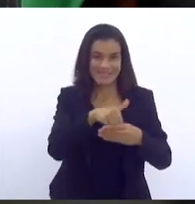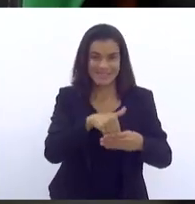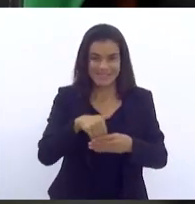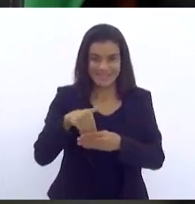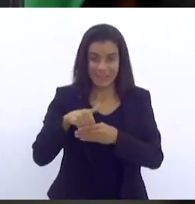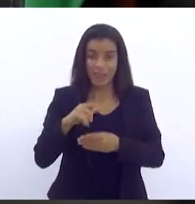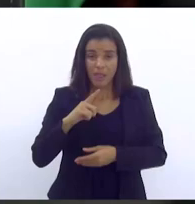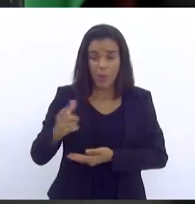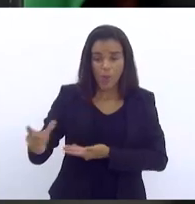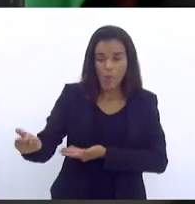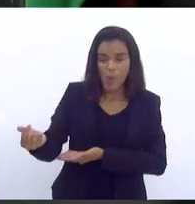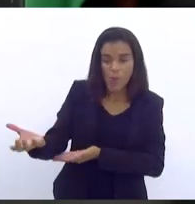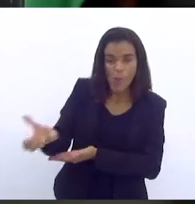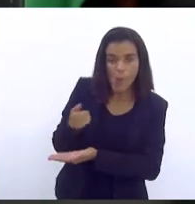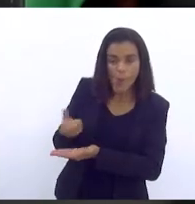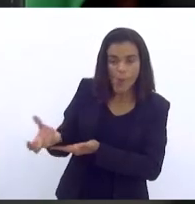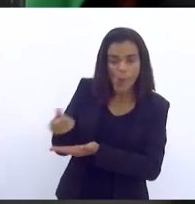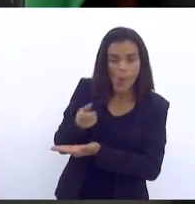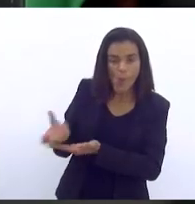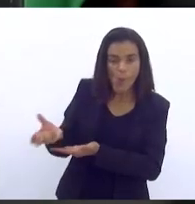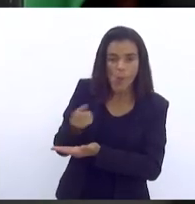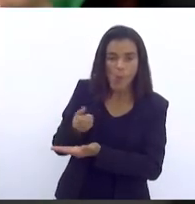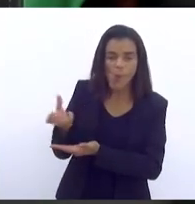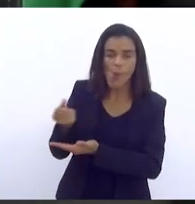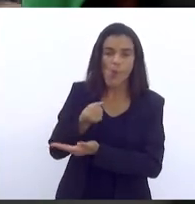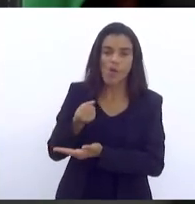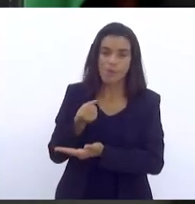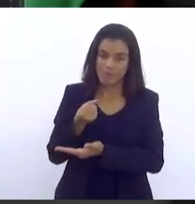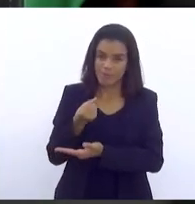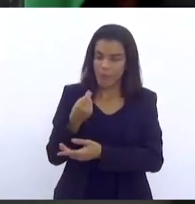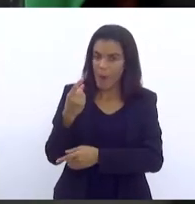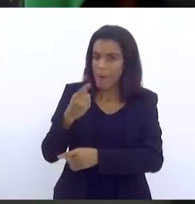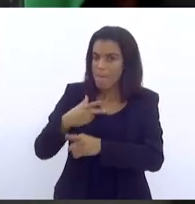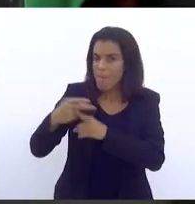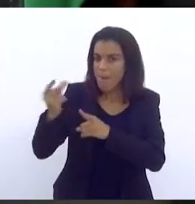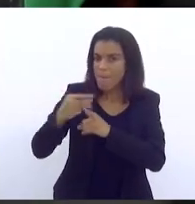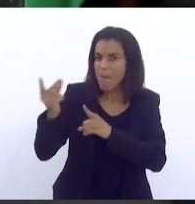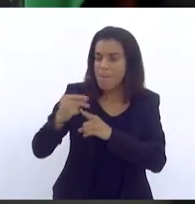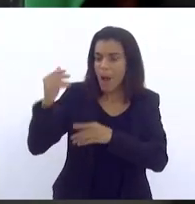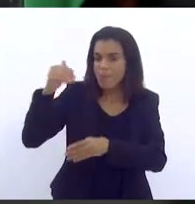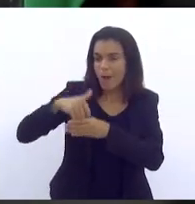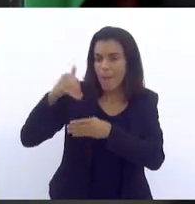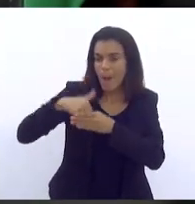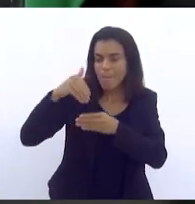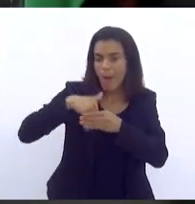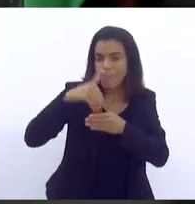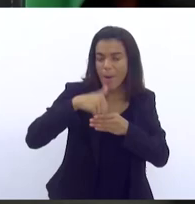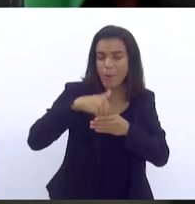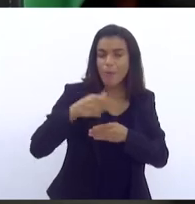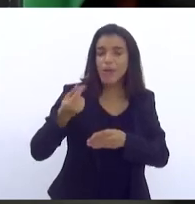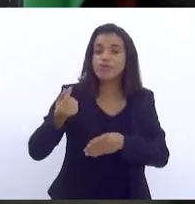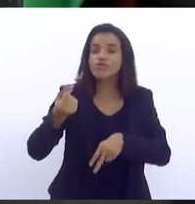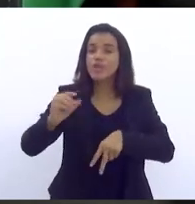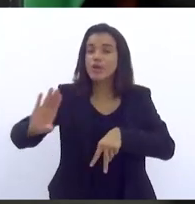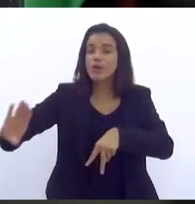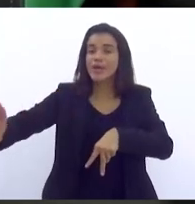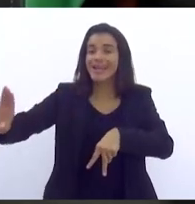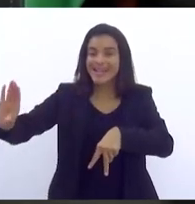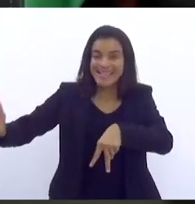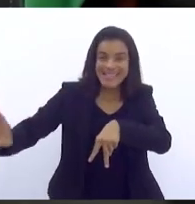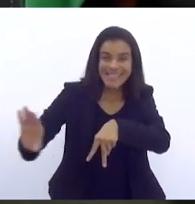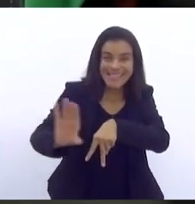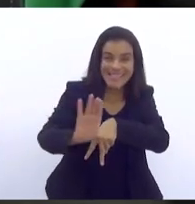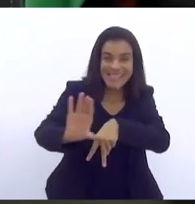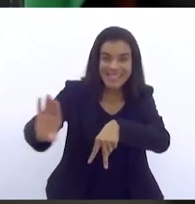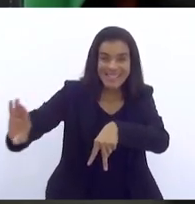para fazer suas campanhas milionárias inclusive batendo recordes de vota são fruto do do do dinheiro que eu quero